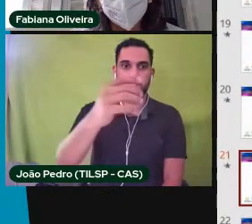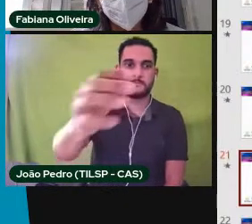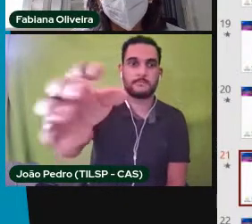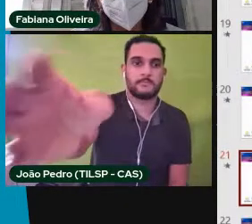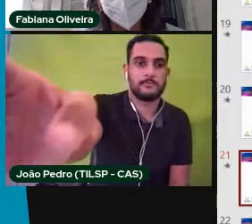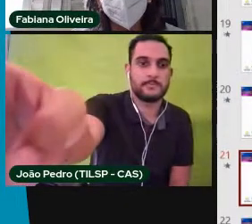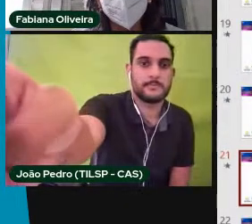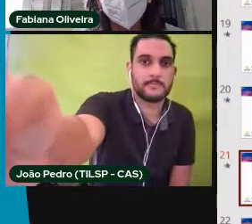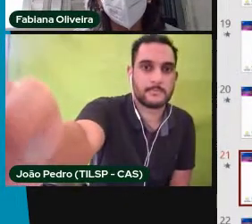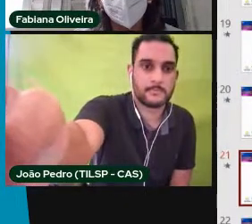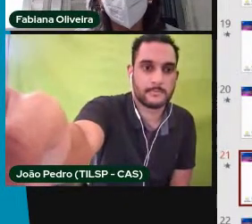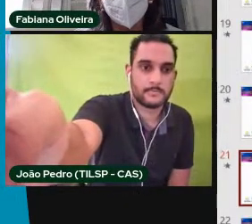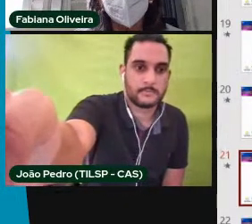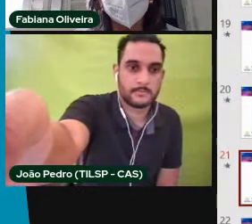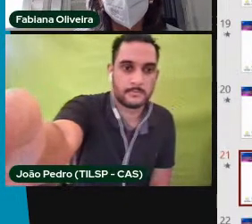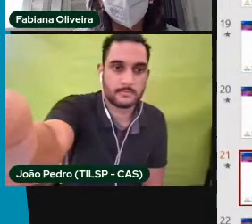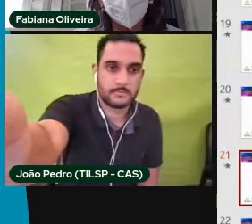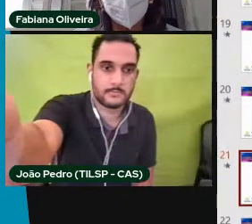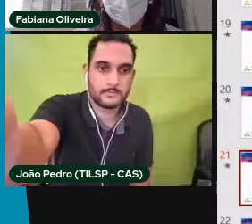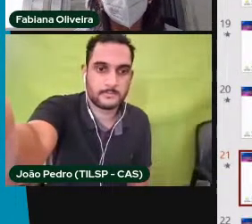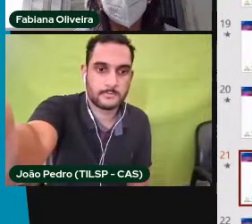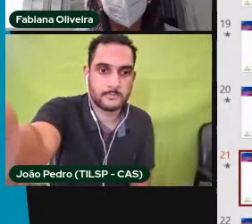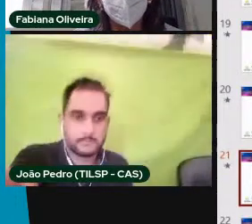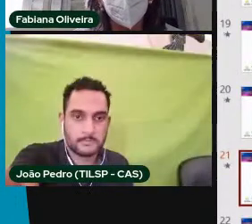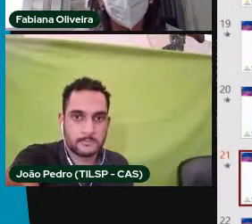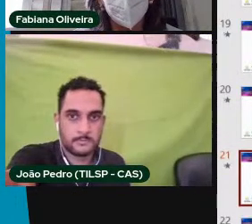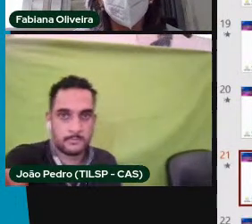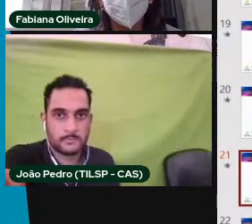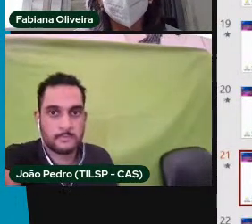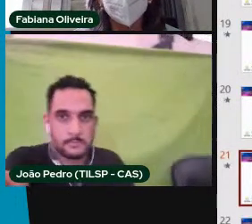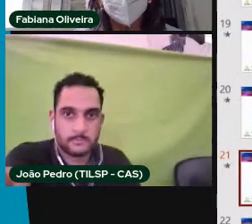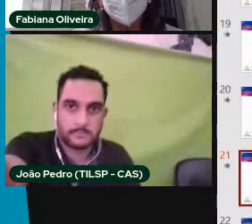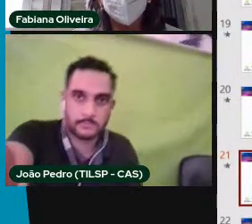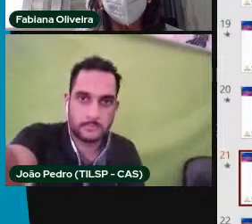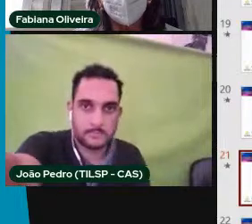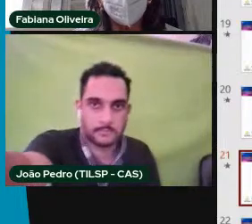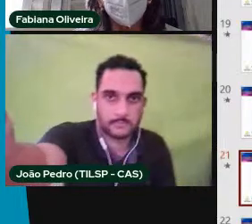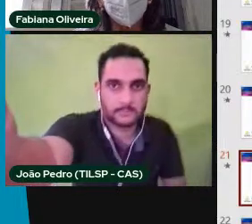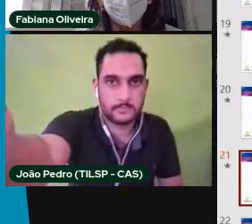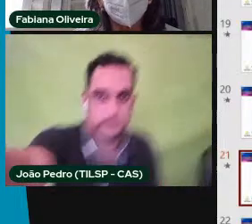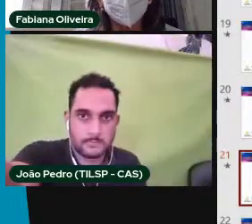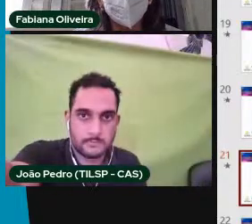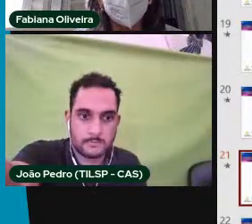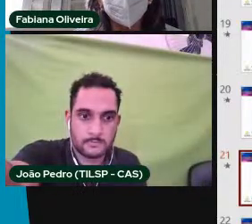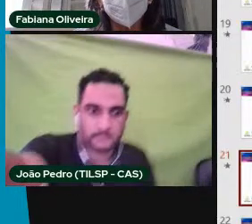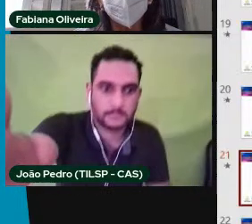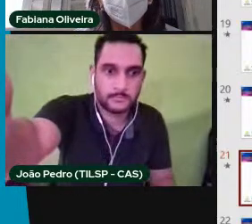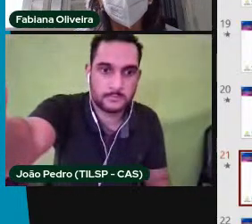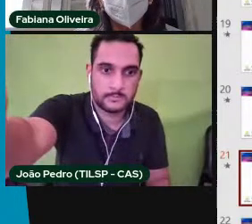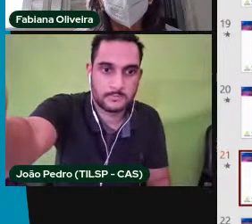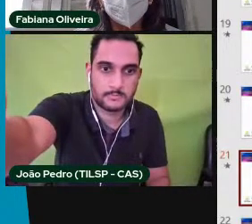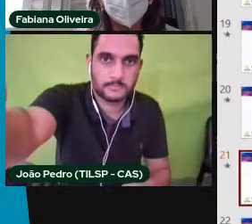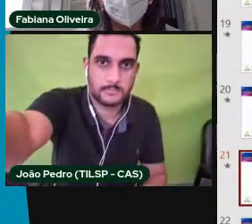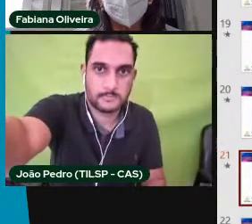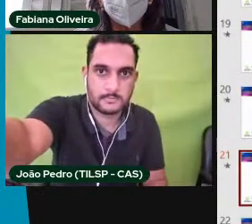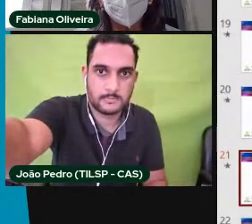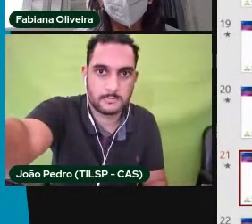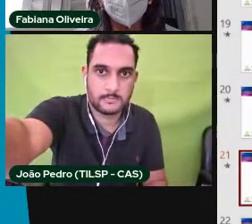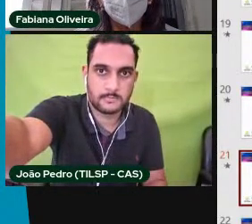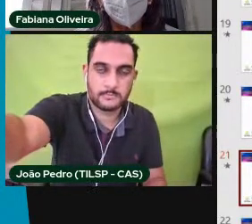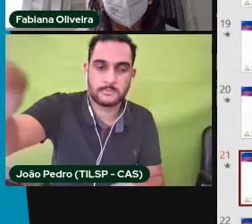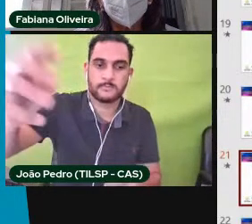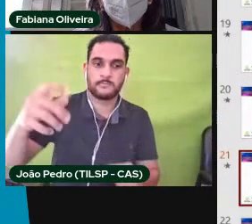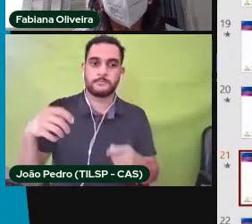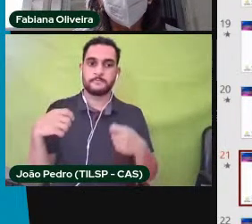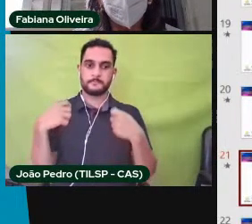disse, desde a educação básica, profissional, tecnológica, superior e etc., é